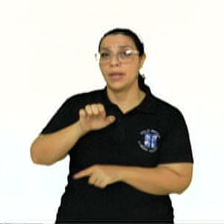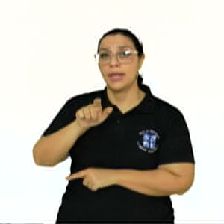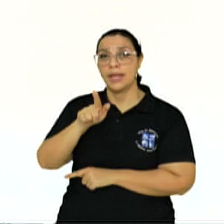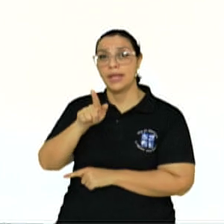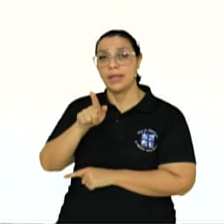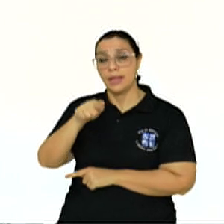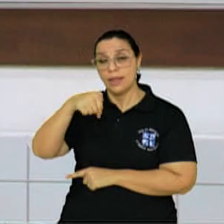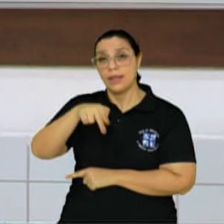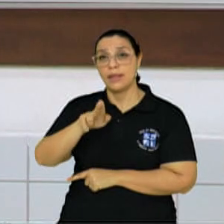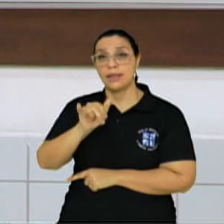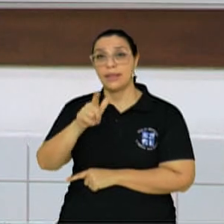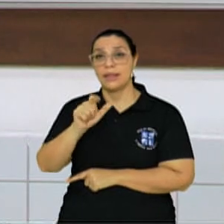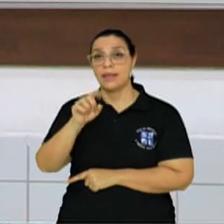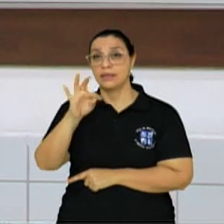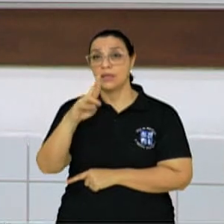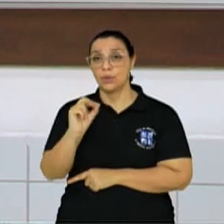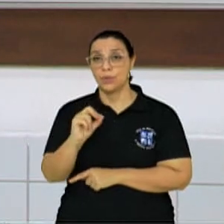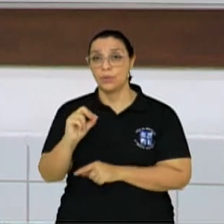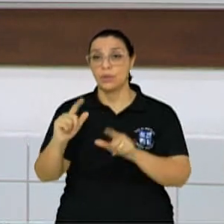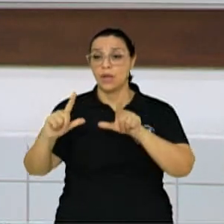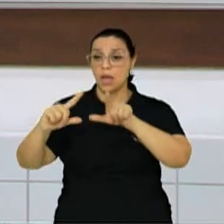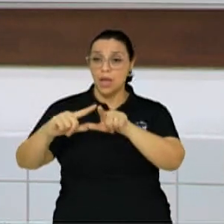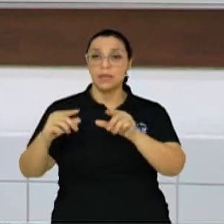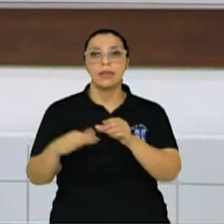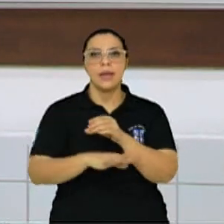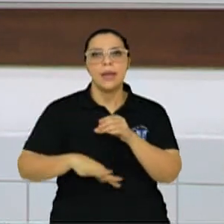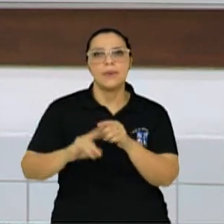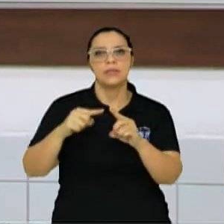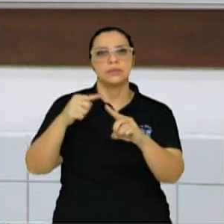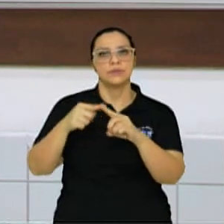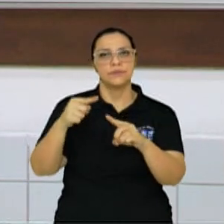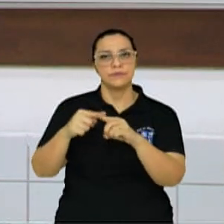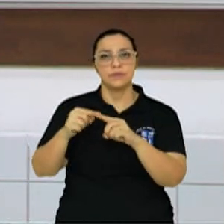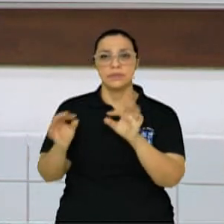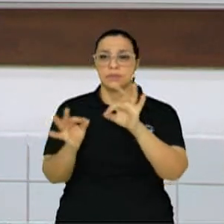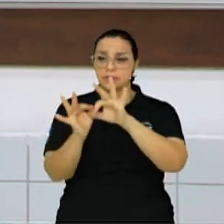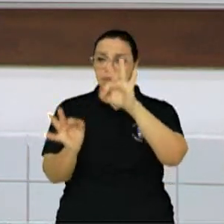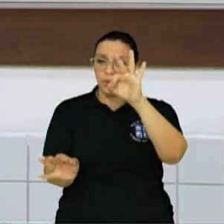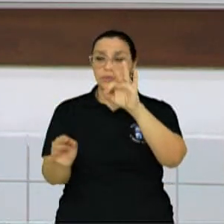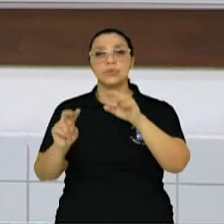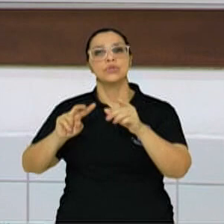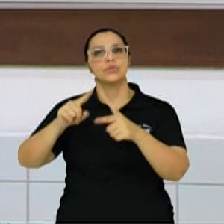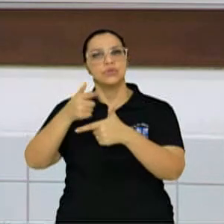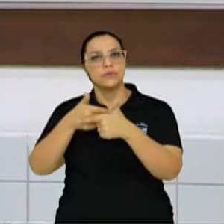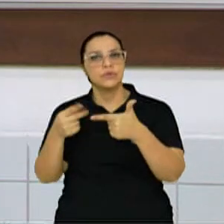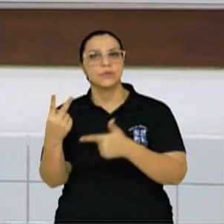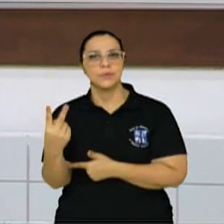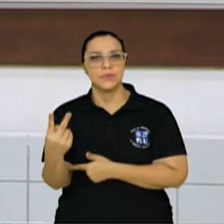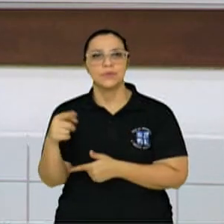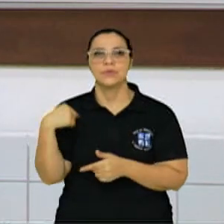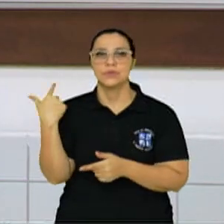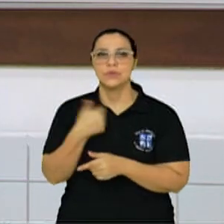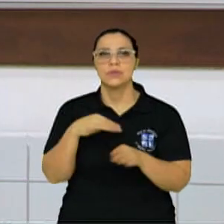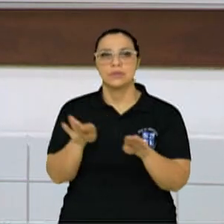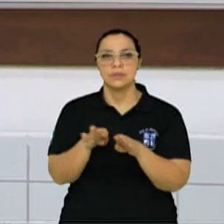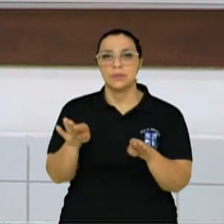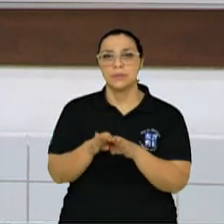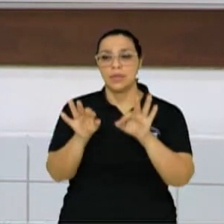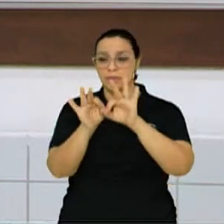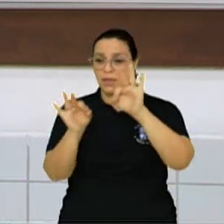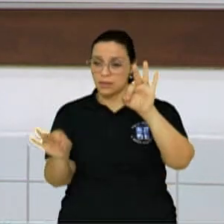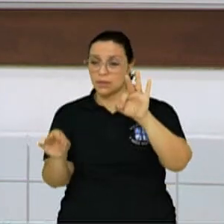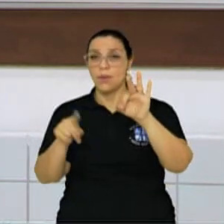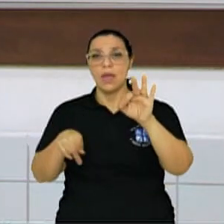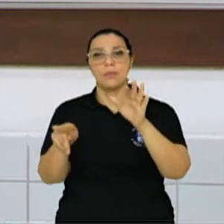calcula a área lateral? Base vezes altura dividido por 2. Justamente, né, essa apótema